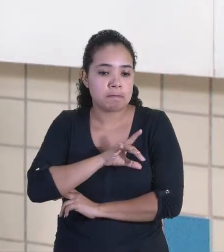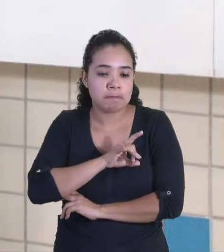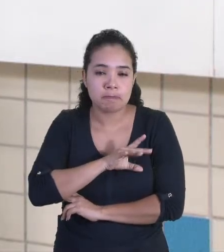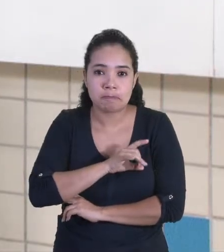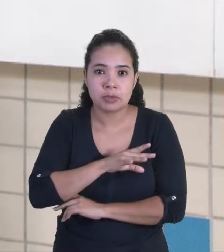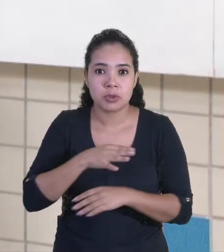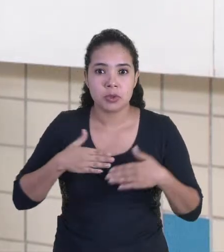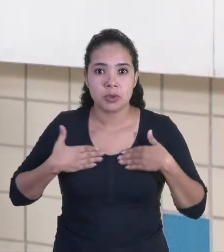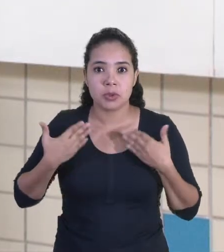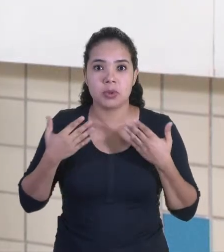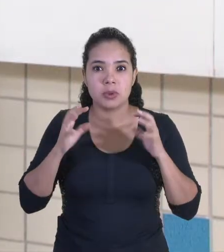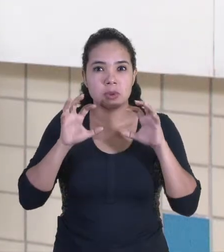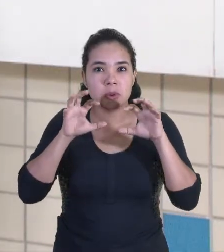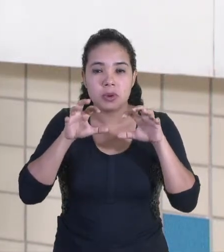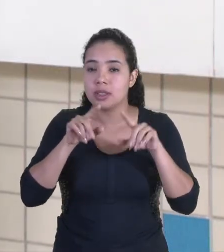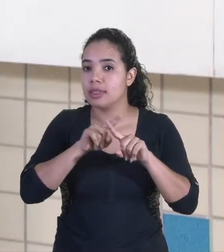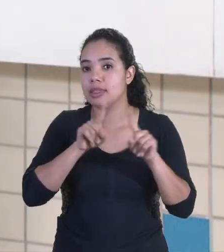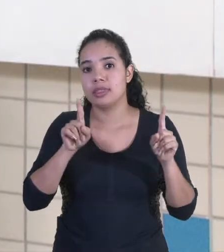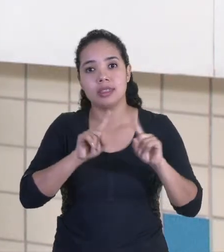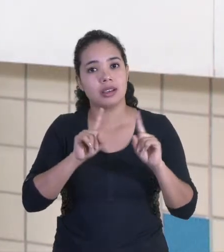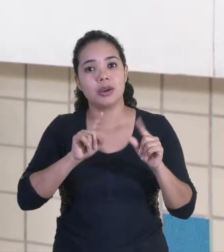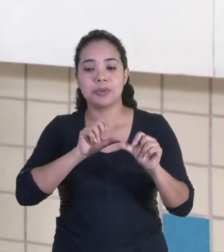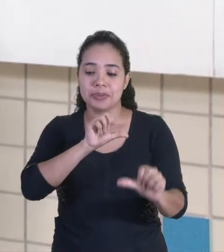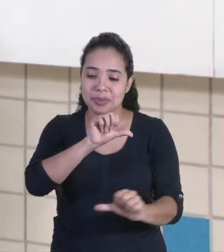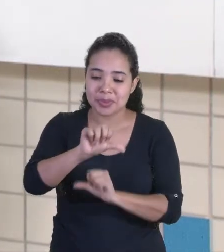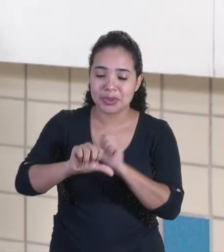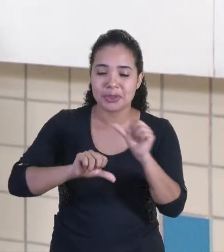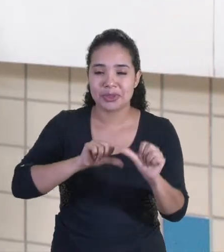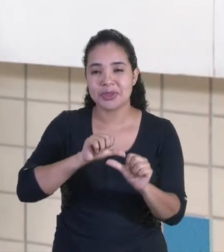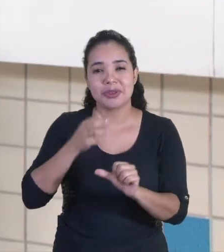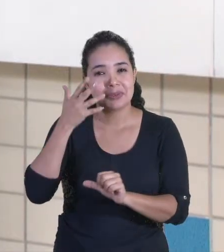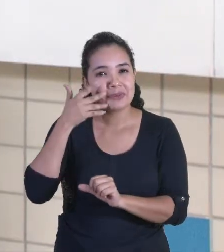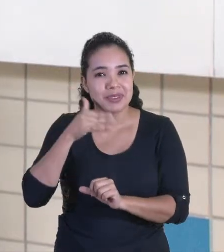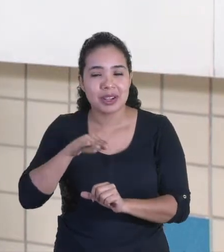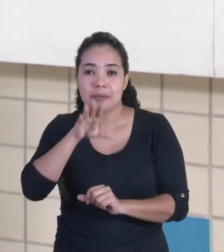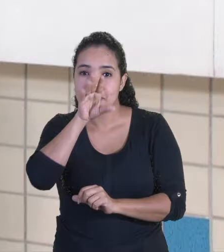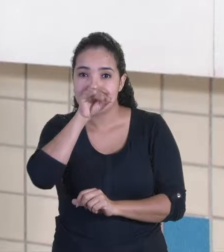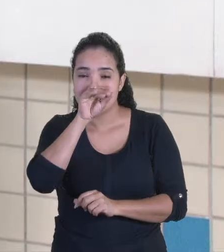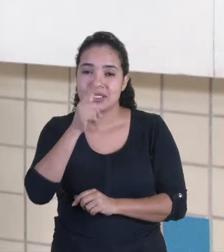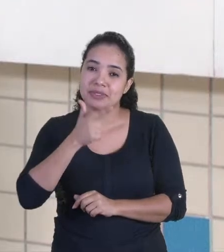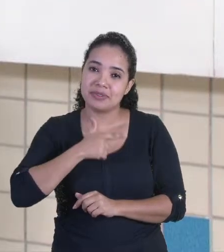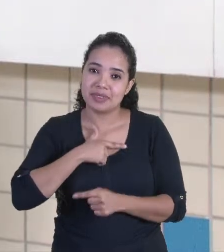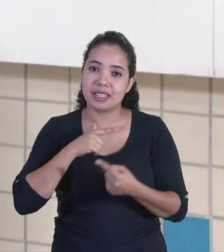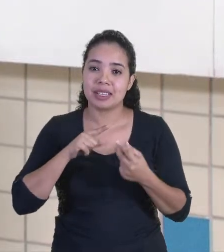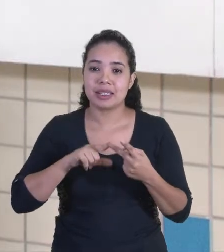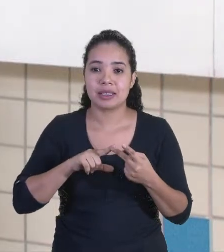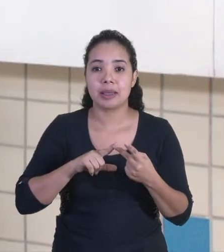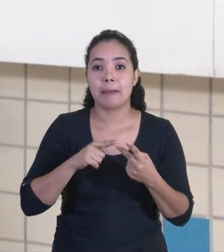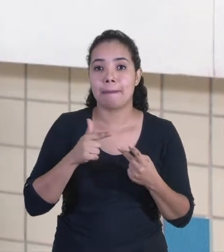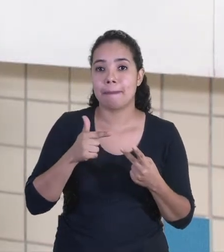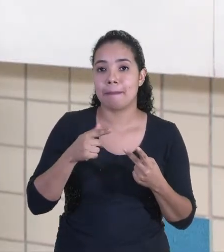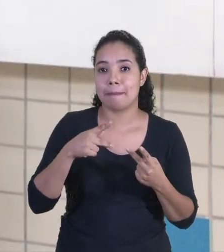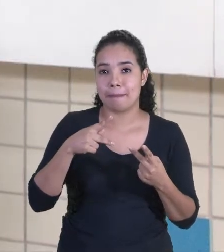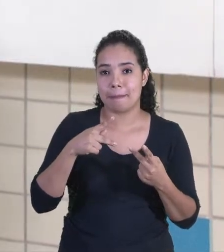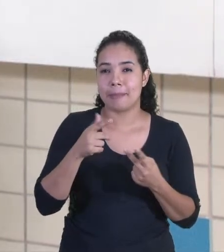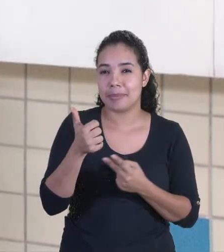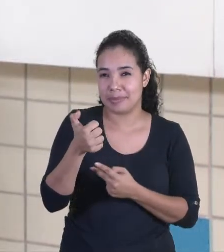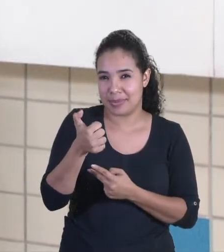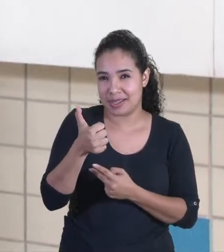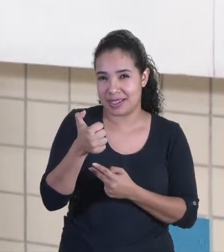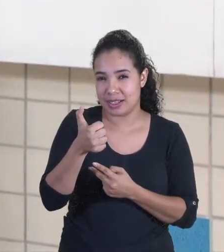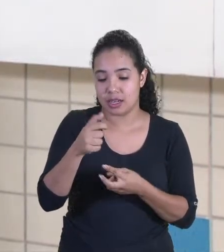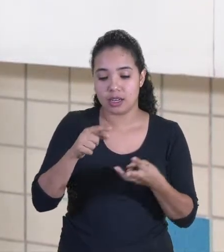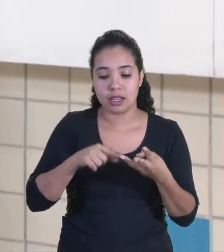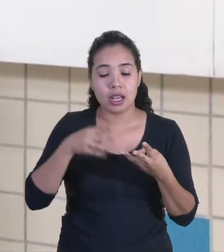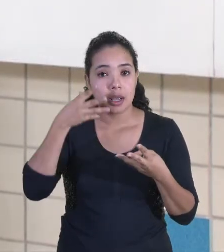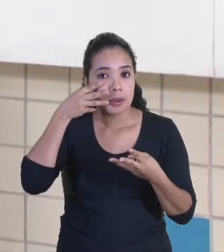mais lúdico, mais infantil. Foi assim que ele fez com o Patinho Feio, com o Pequeno Polegar, o Barba Azul,